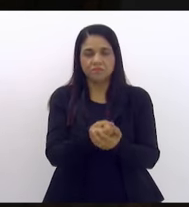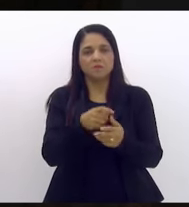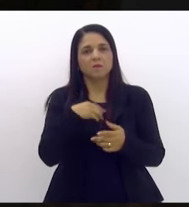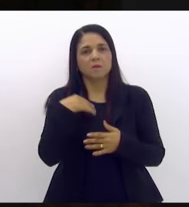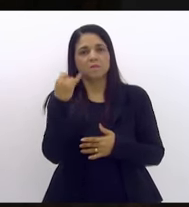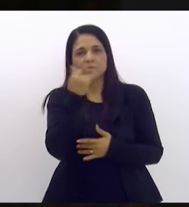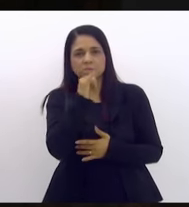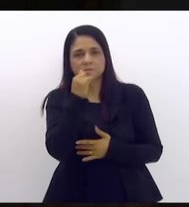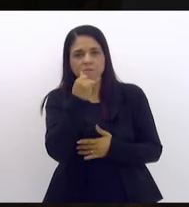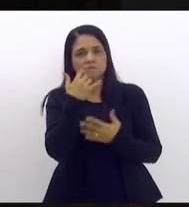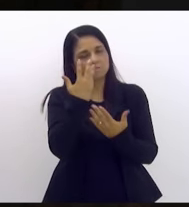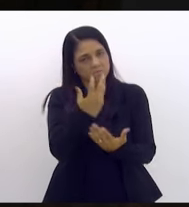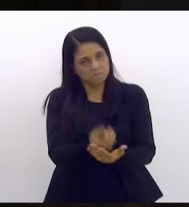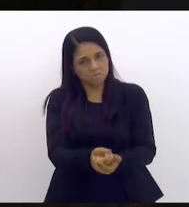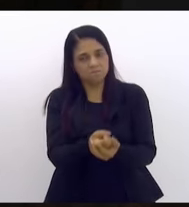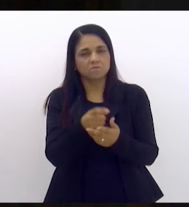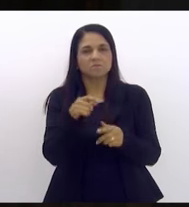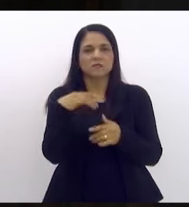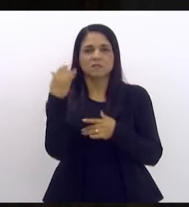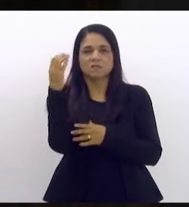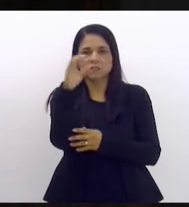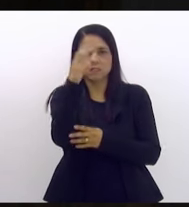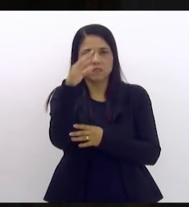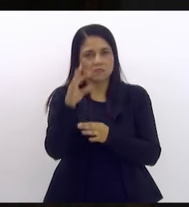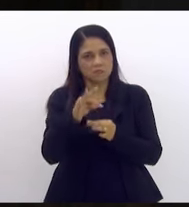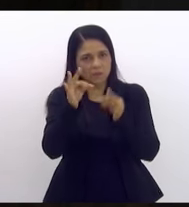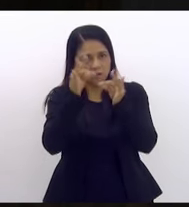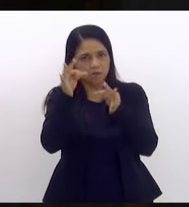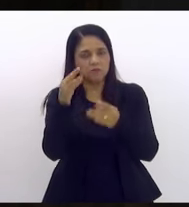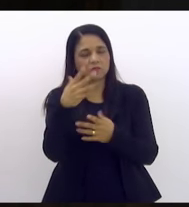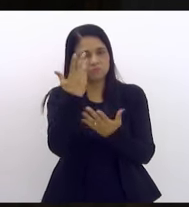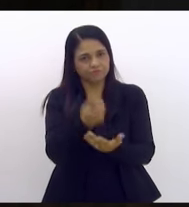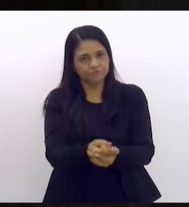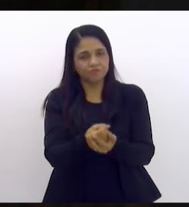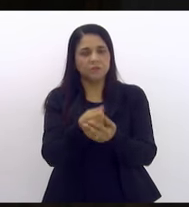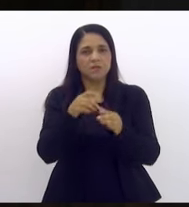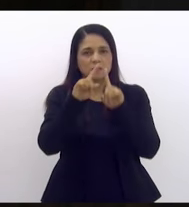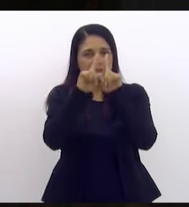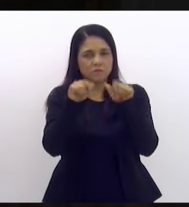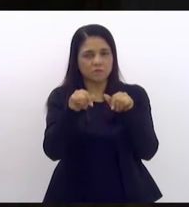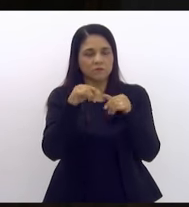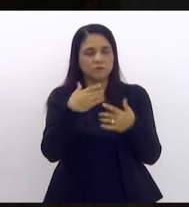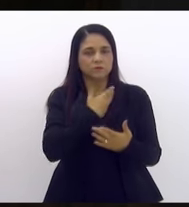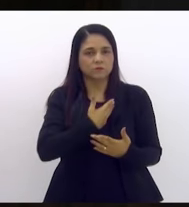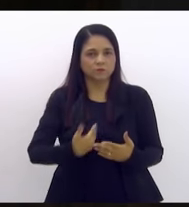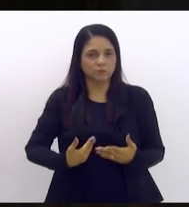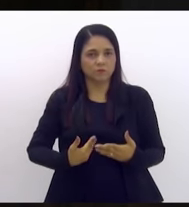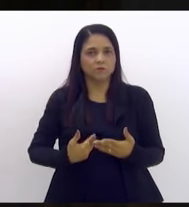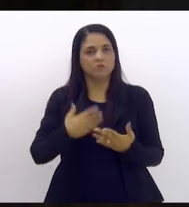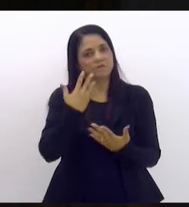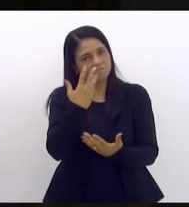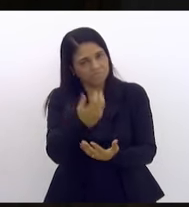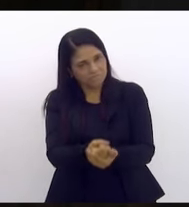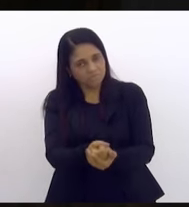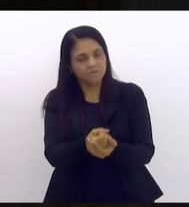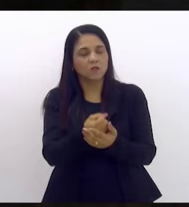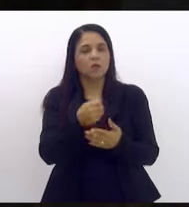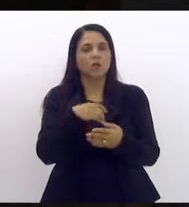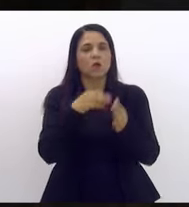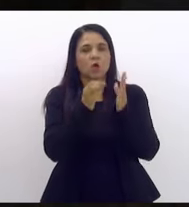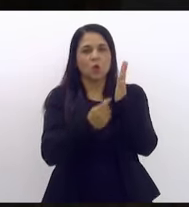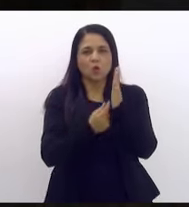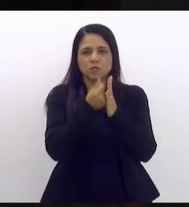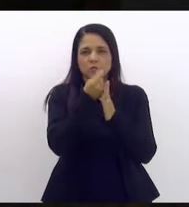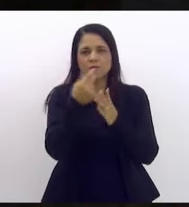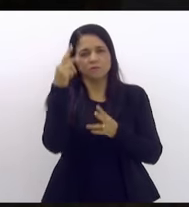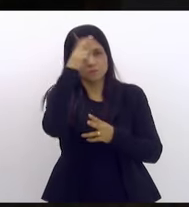Minas e Energia, favorável. De Ciência e Tecnologia, favorável. De Servidores Públicos, favorável. De Orçamento,